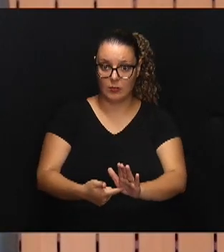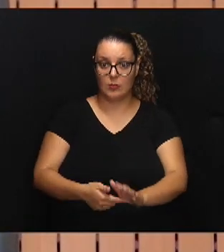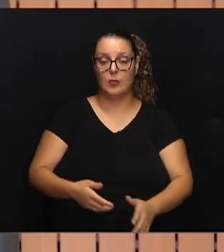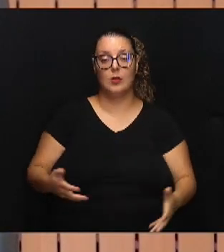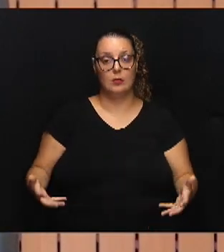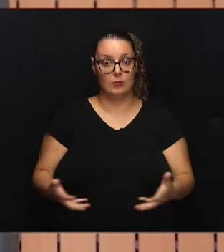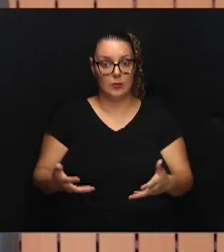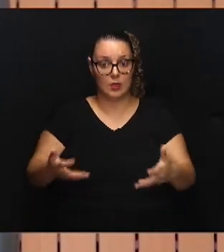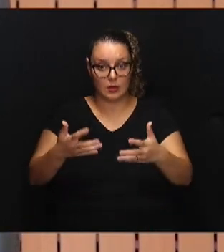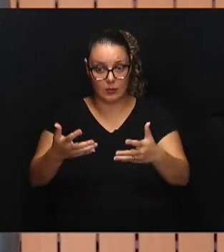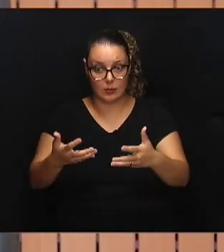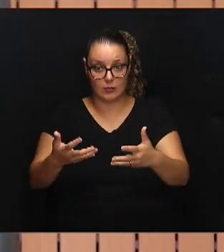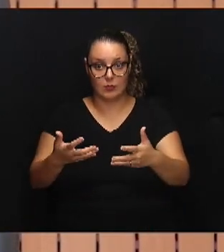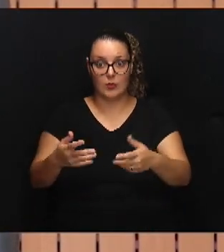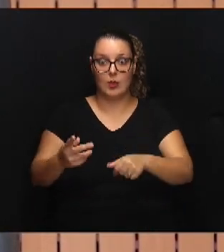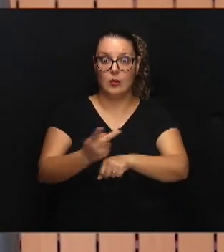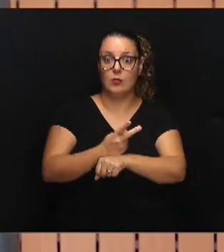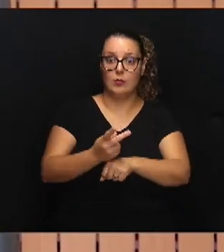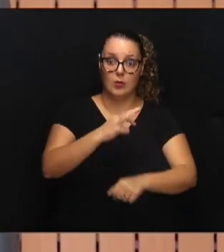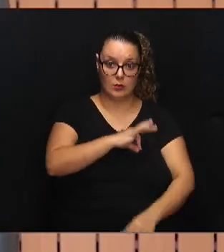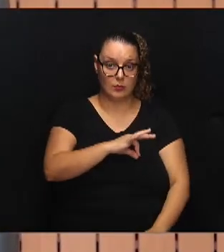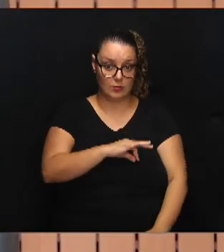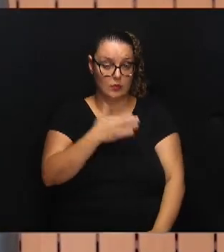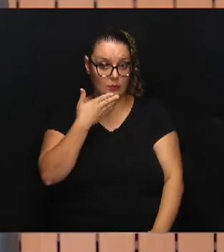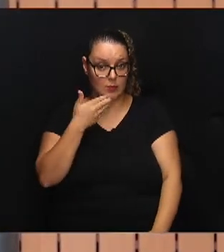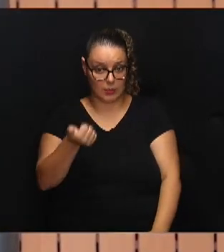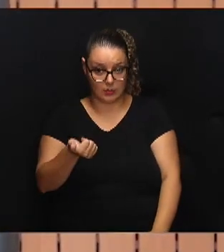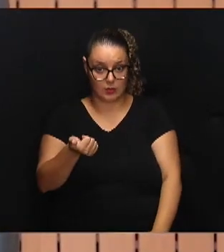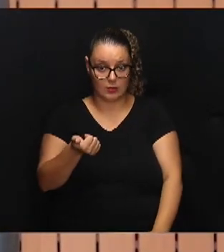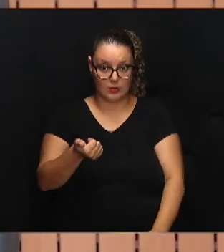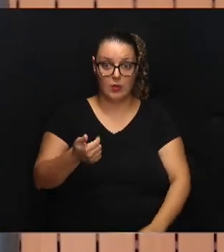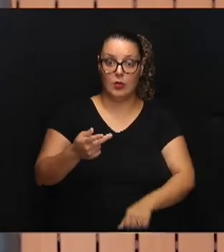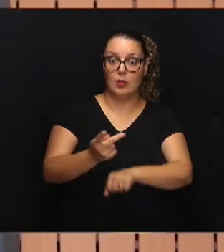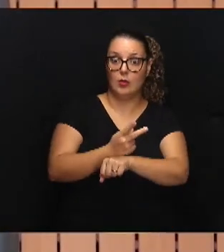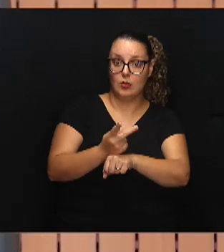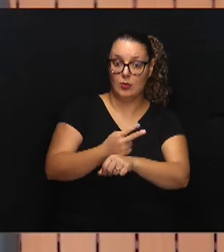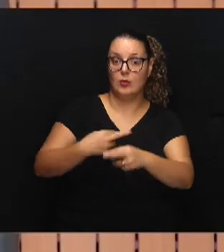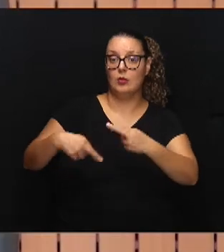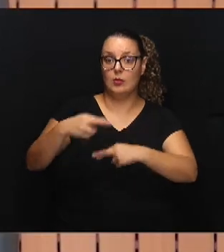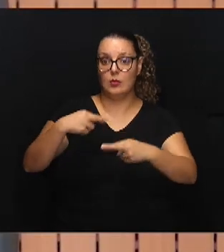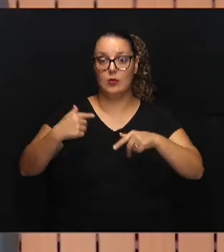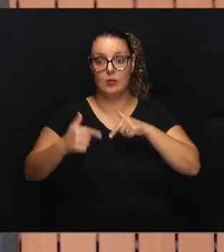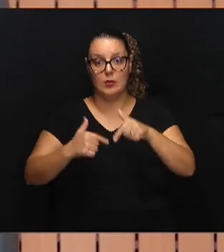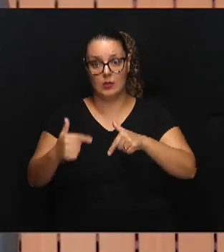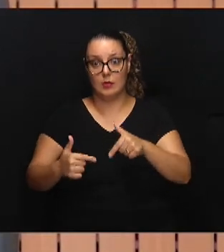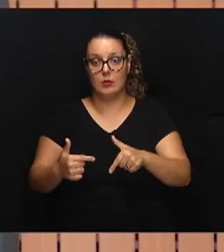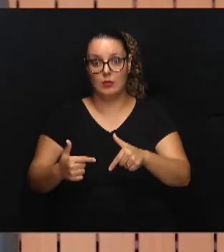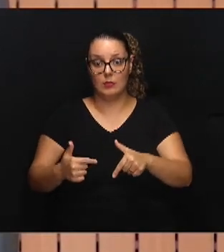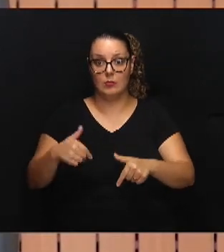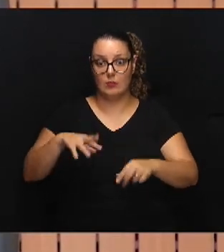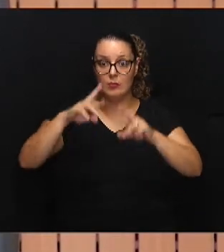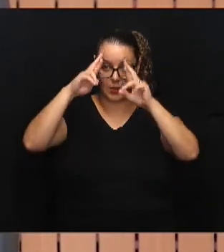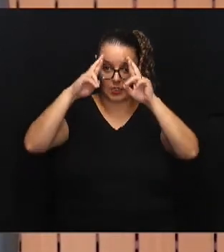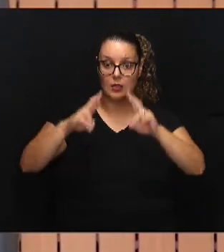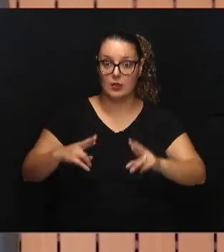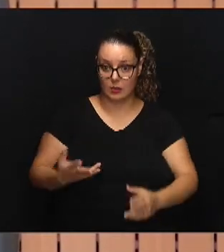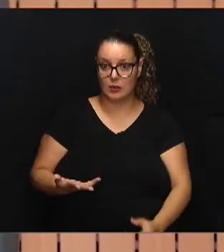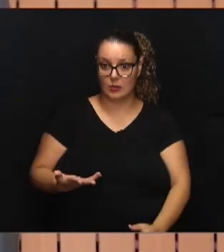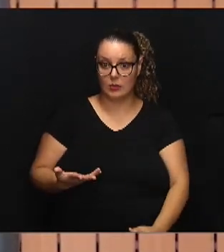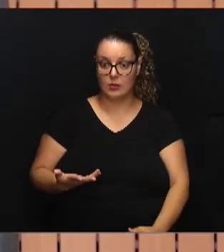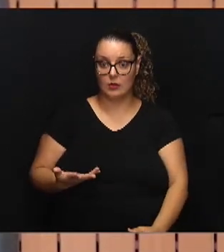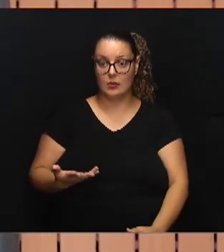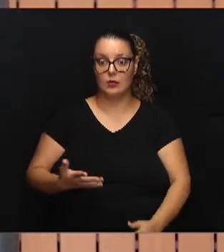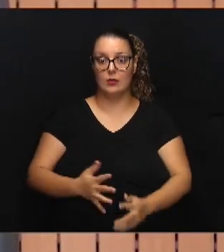motivados por busca por salários melhores, busca por relações de trabalho mais respeitosas,